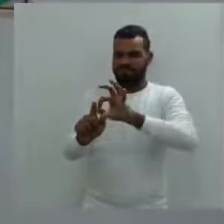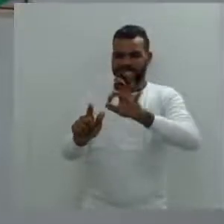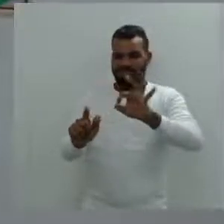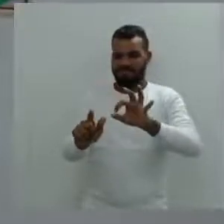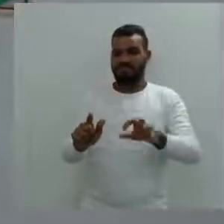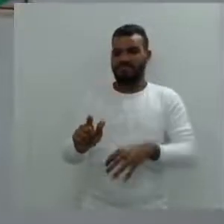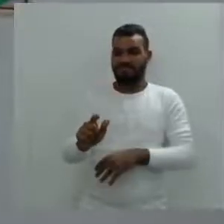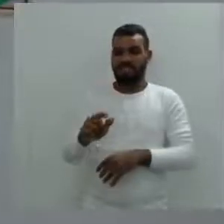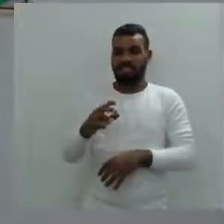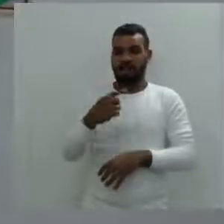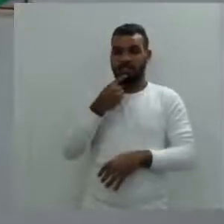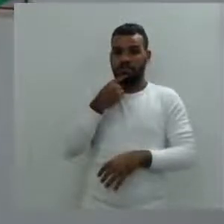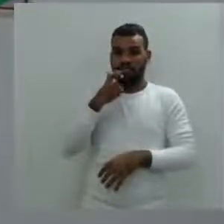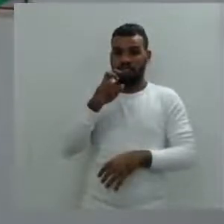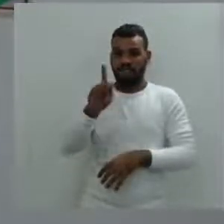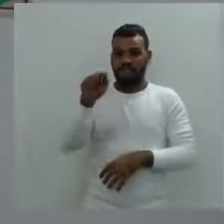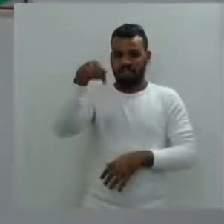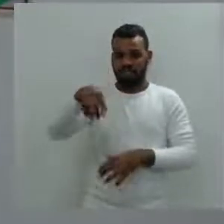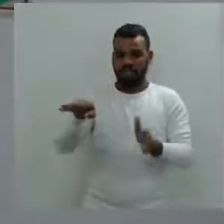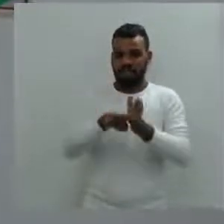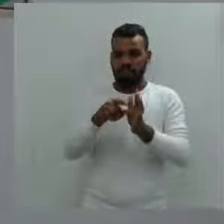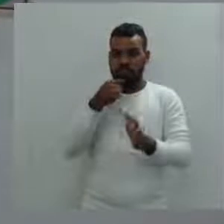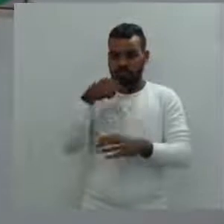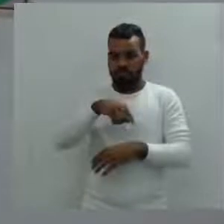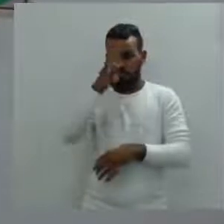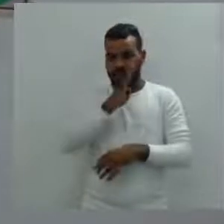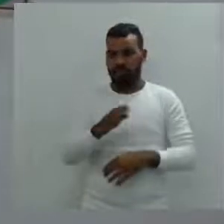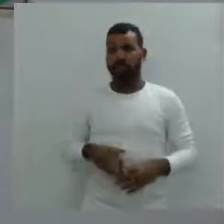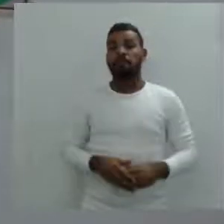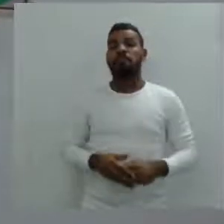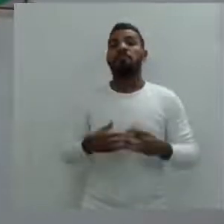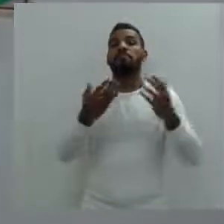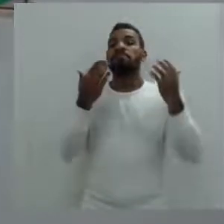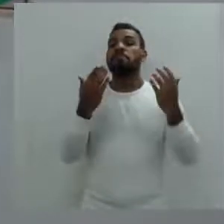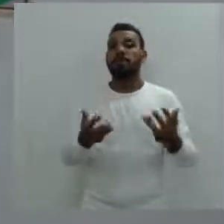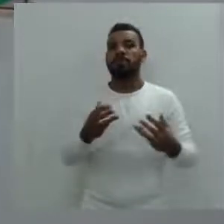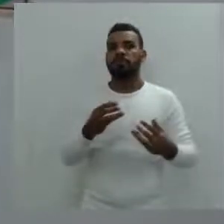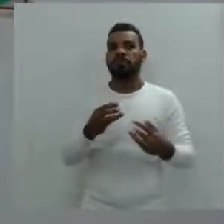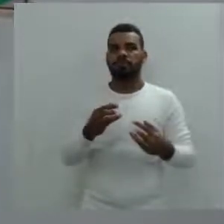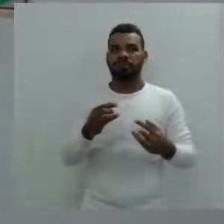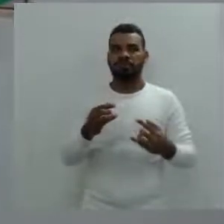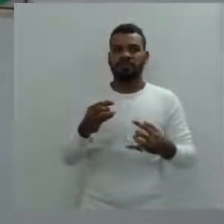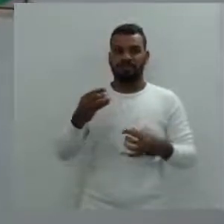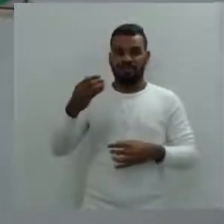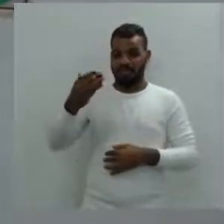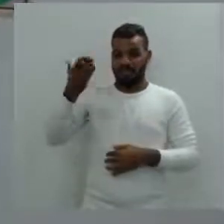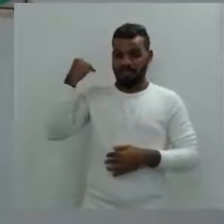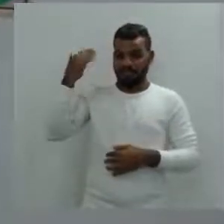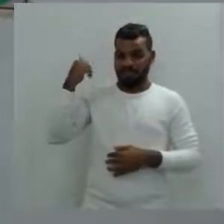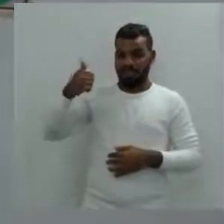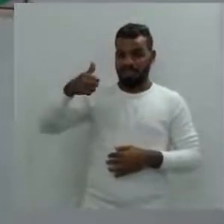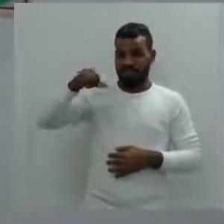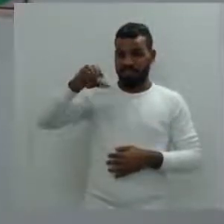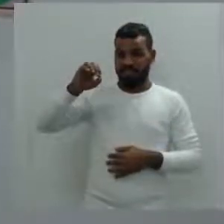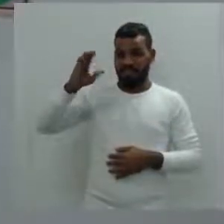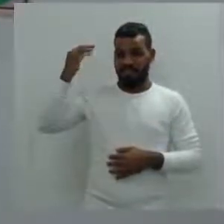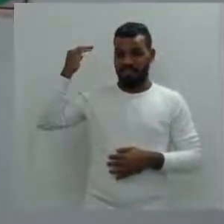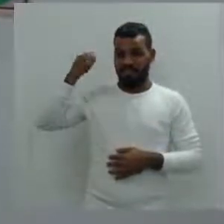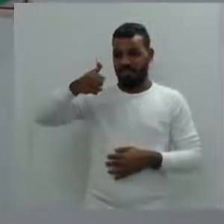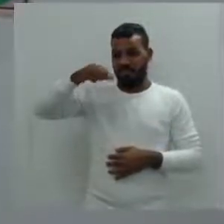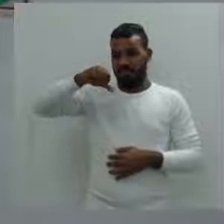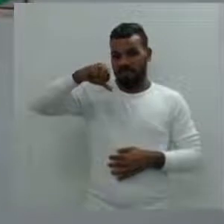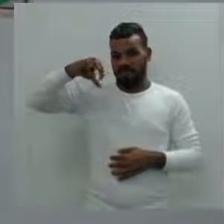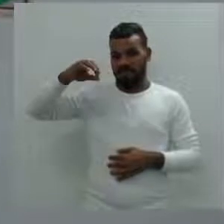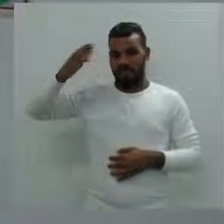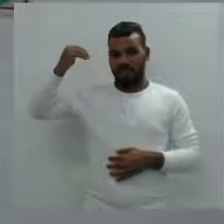chegando a 5G já no nosso país, né? Em breve. Mas olha, a gente que é um pouquinho mais, né, dos anos 90 para baixo,